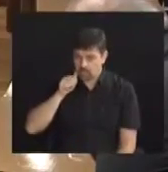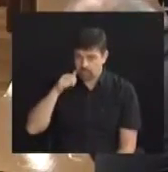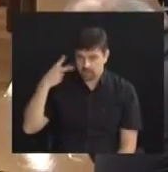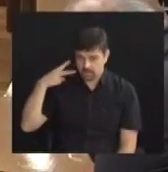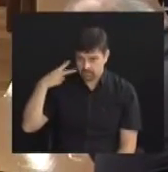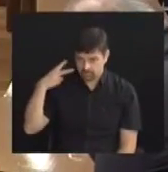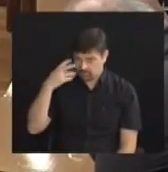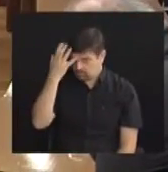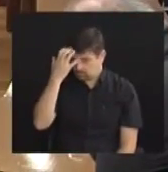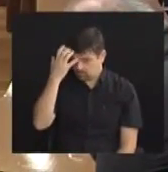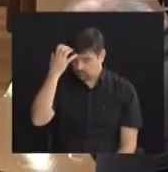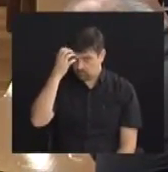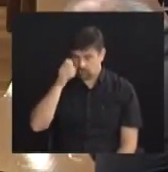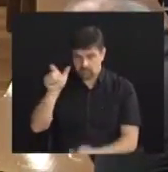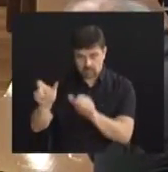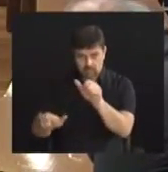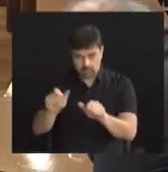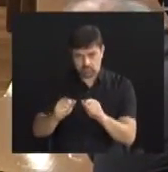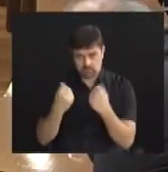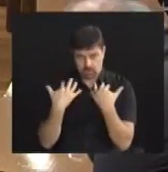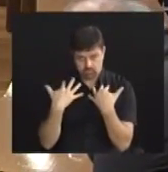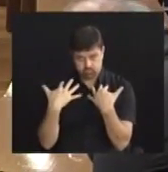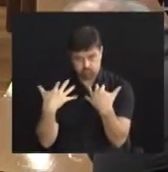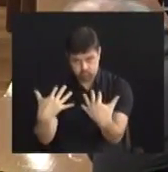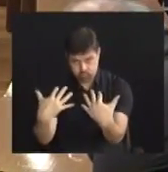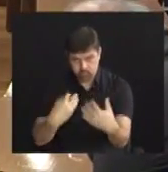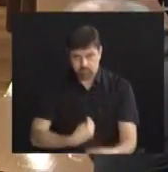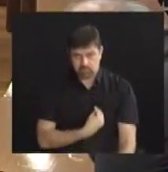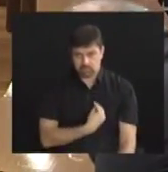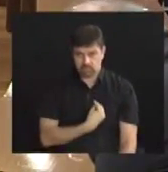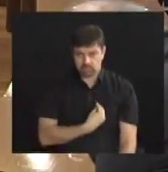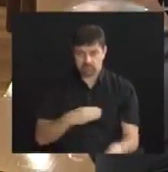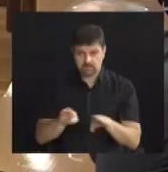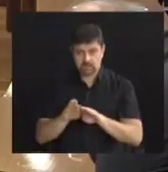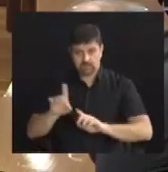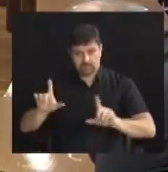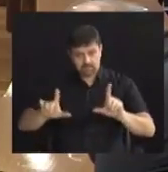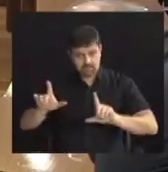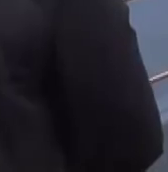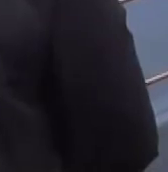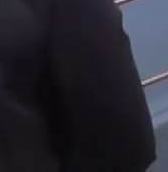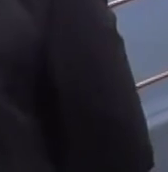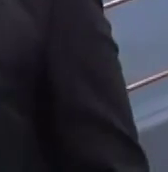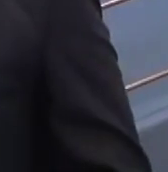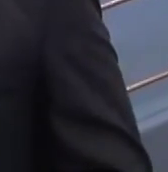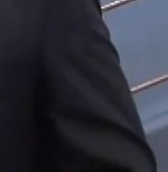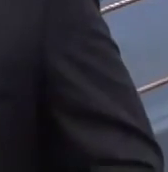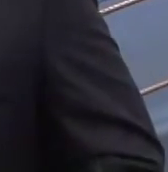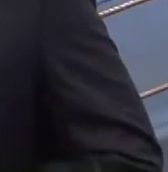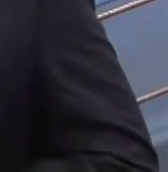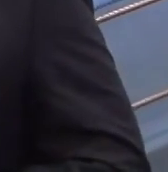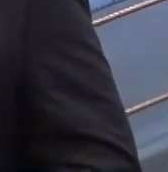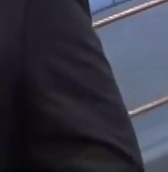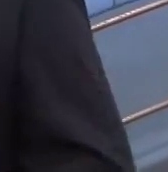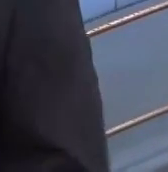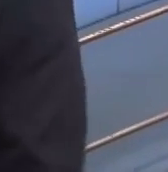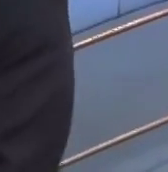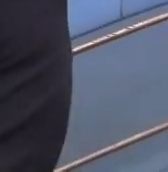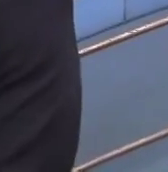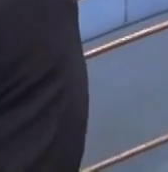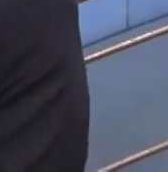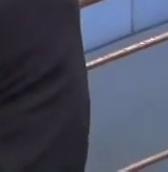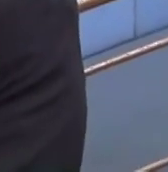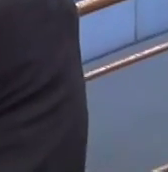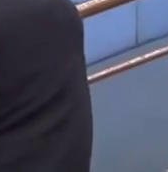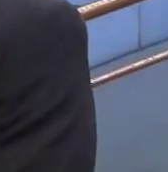O autor do projeto é o vereador Sidão Santos, do PROS. Ele comentou sobre os objetivos. Nós estamos querendo fazer, é